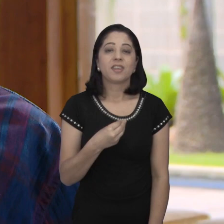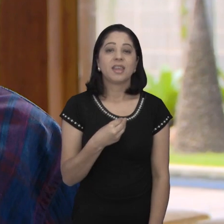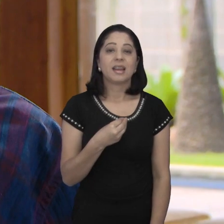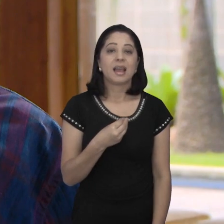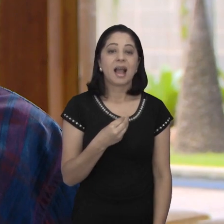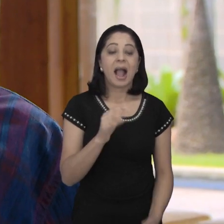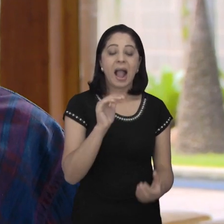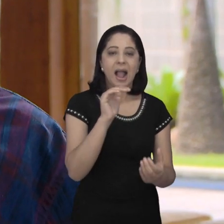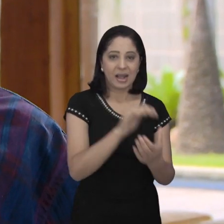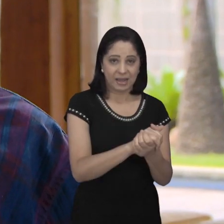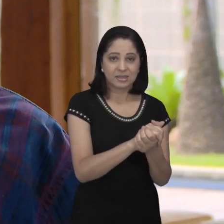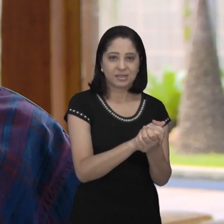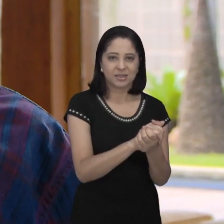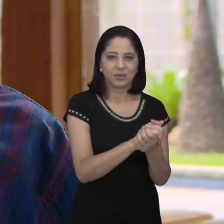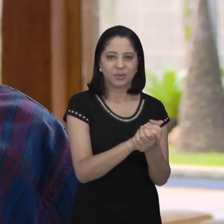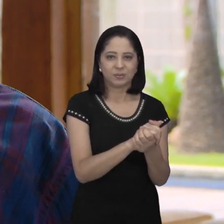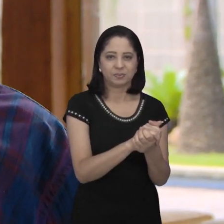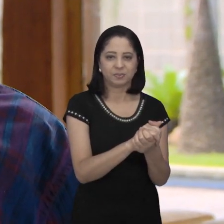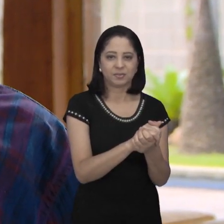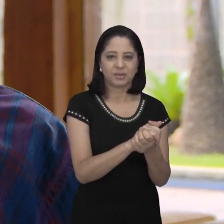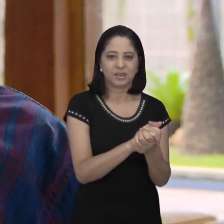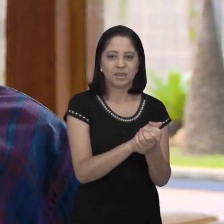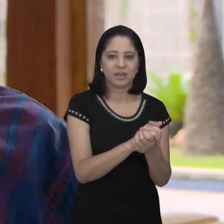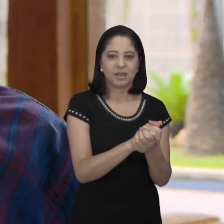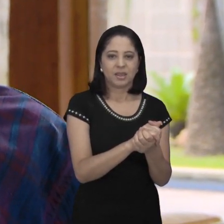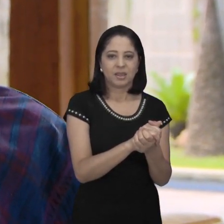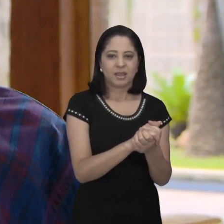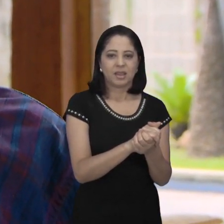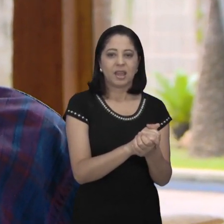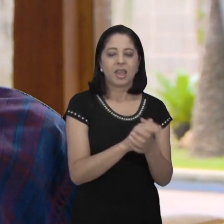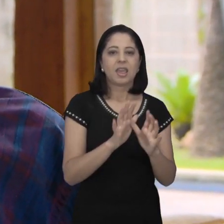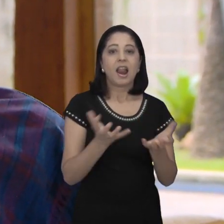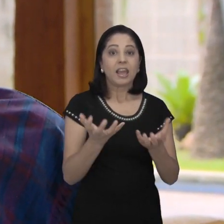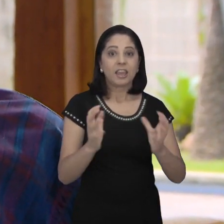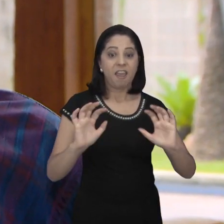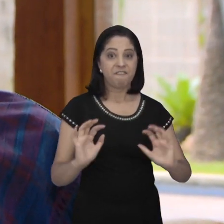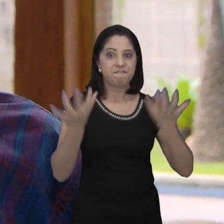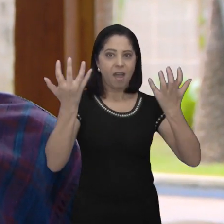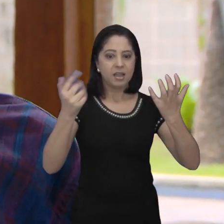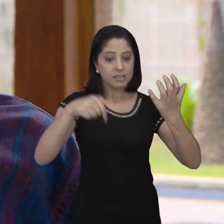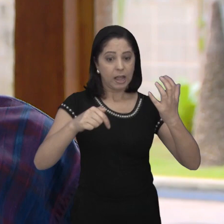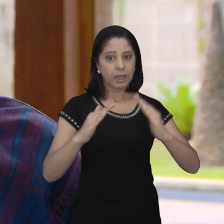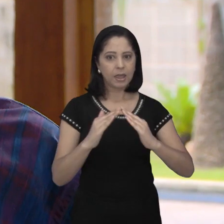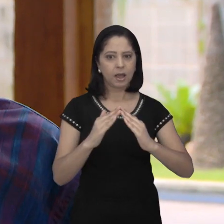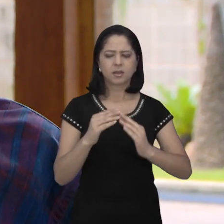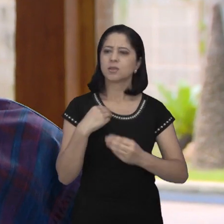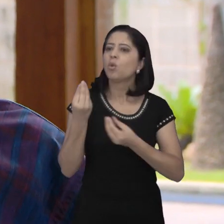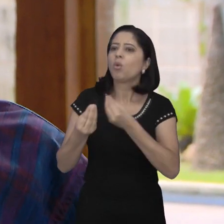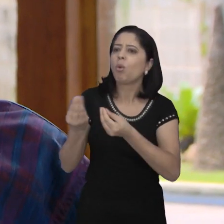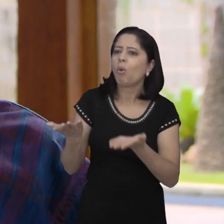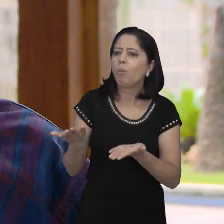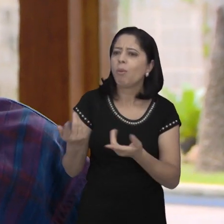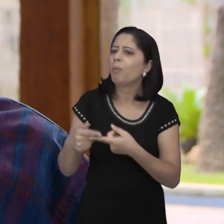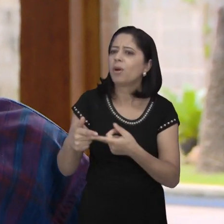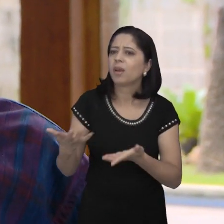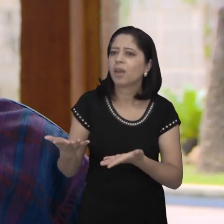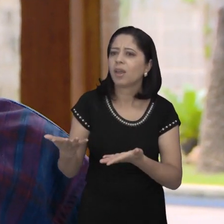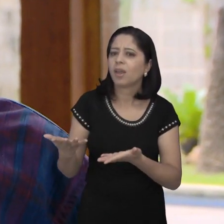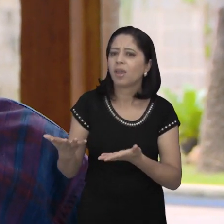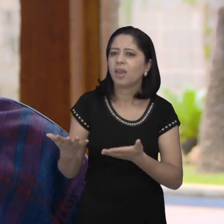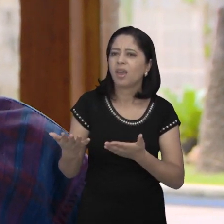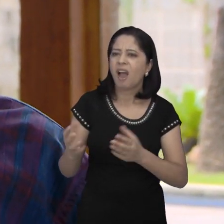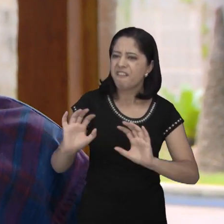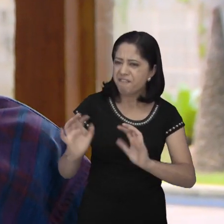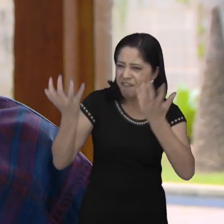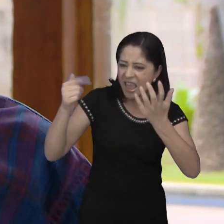Minha filha, quando ela se casou, ela resolveu fazer a festa do casamento aqui. Eu falei, mas como,